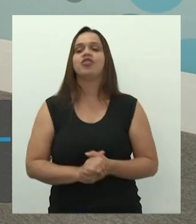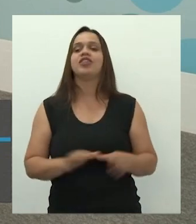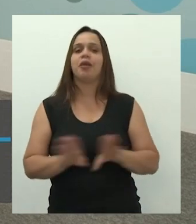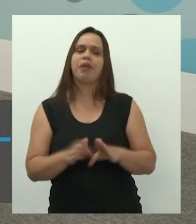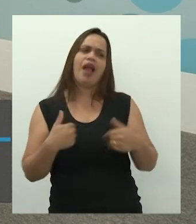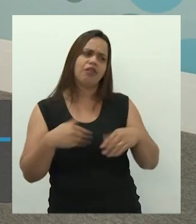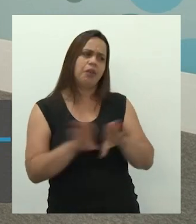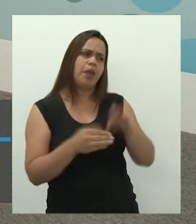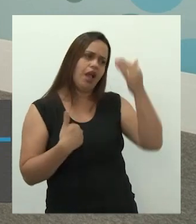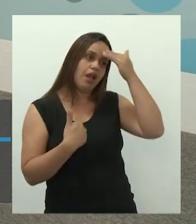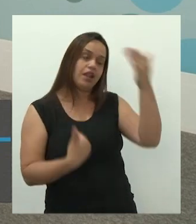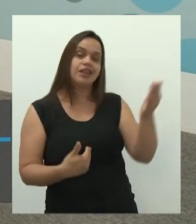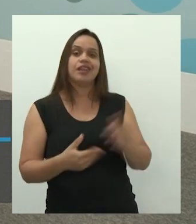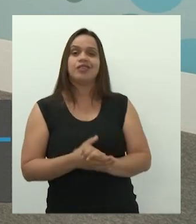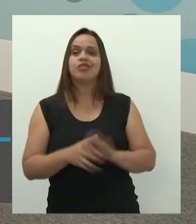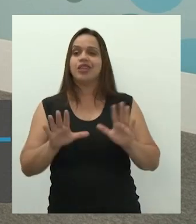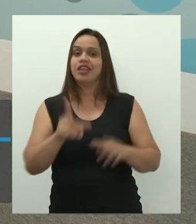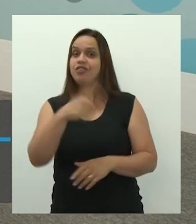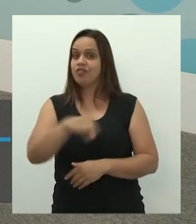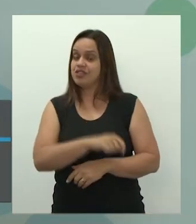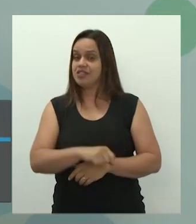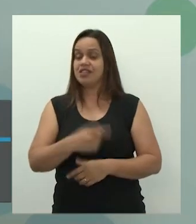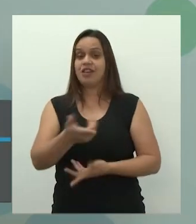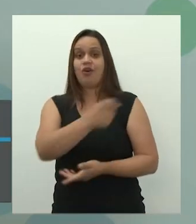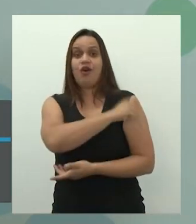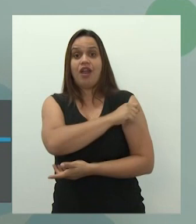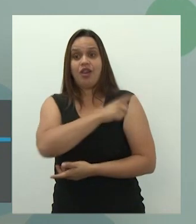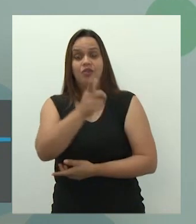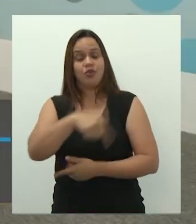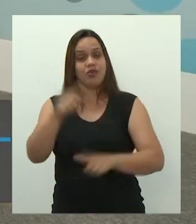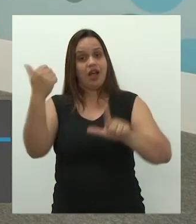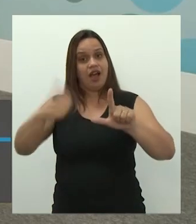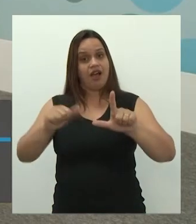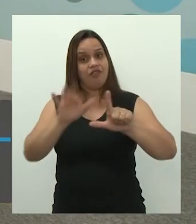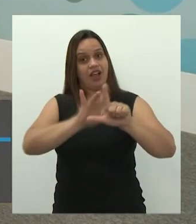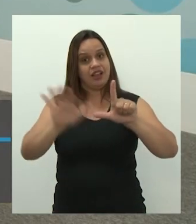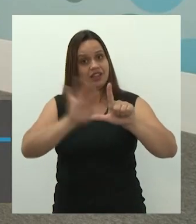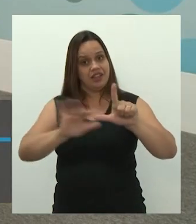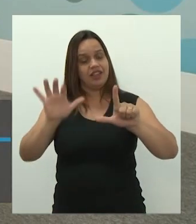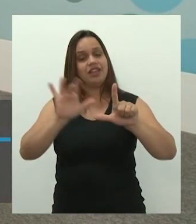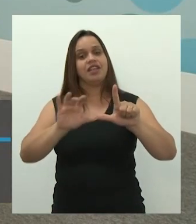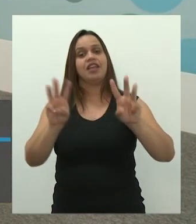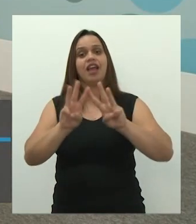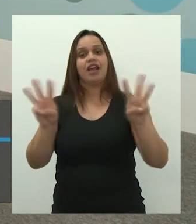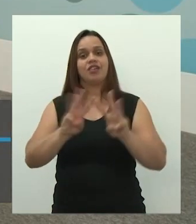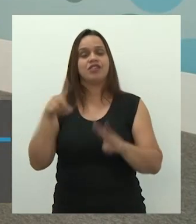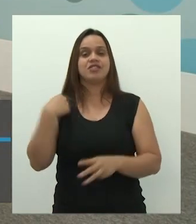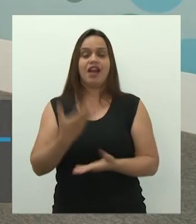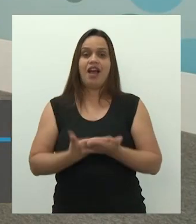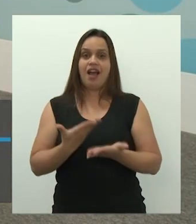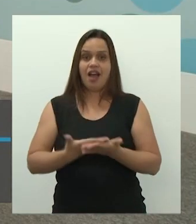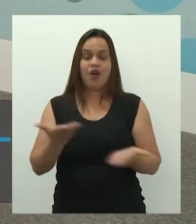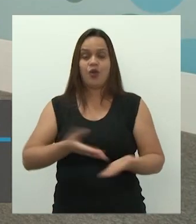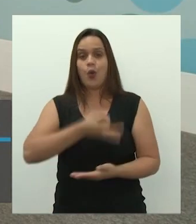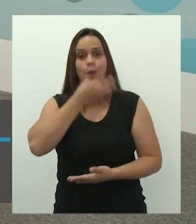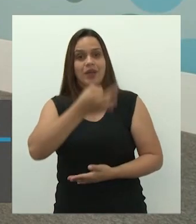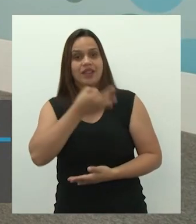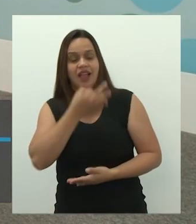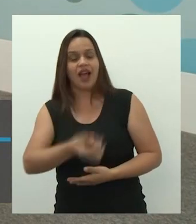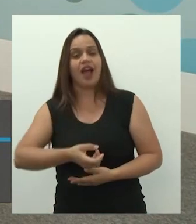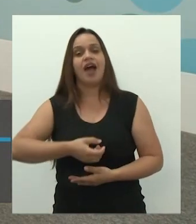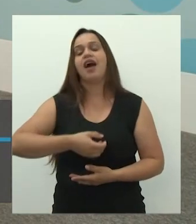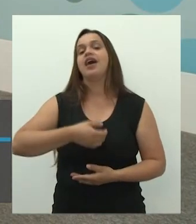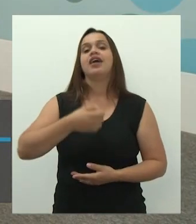E os estudantes avaliem a nossa aula ao final, não é isso mesmo, Pro? Exatamente. Deixe um comentário aí